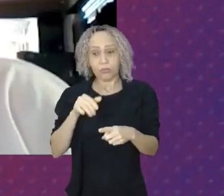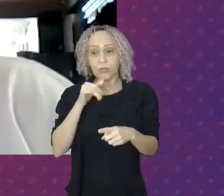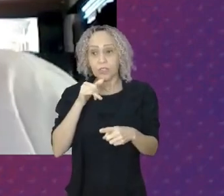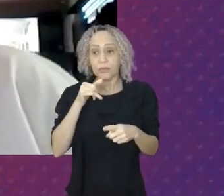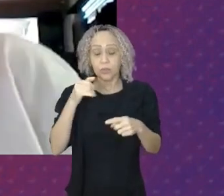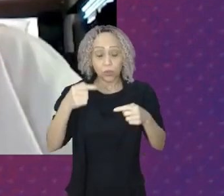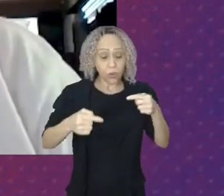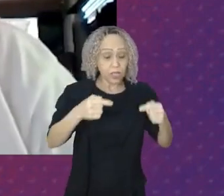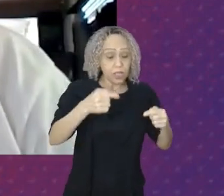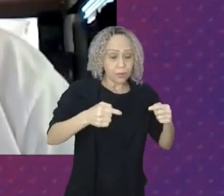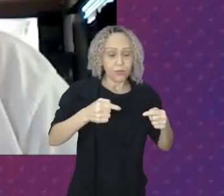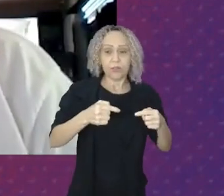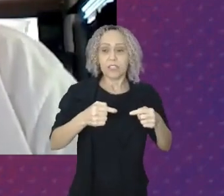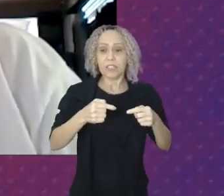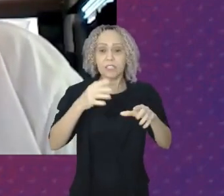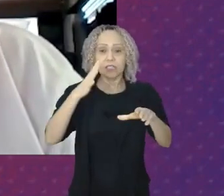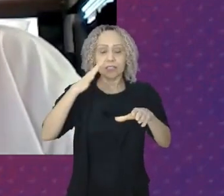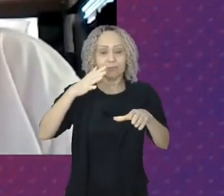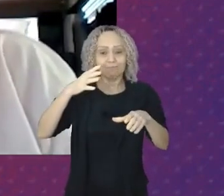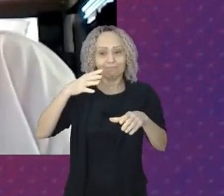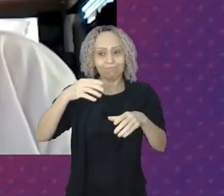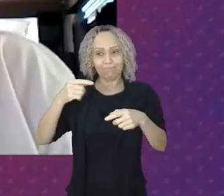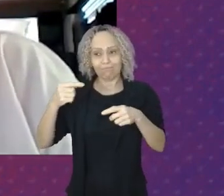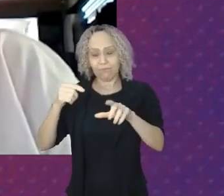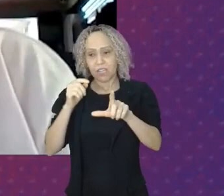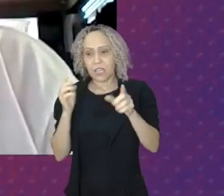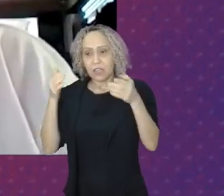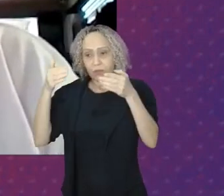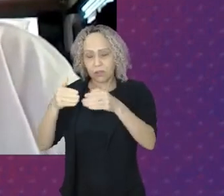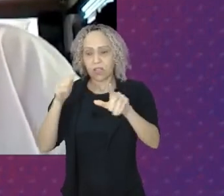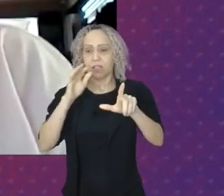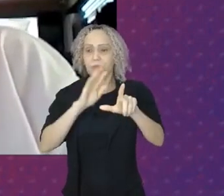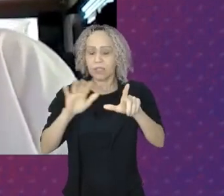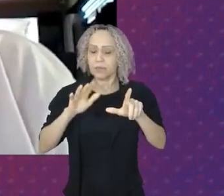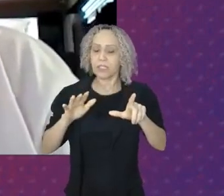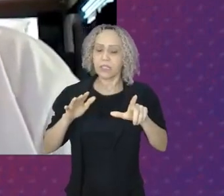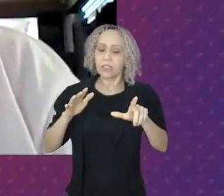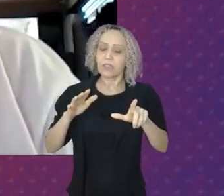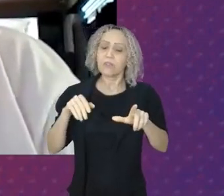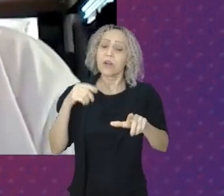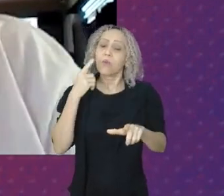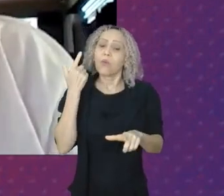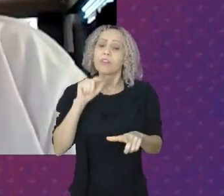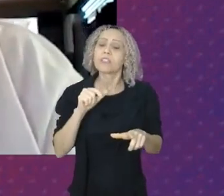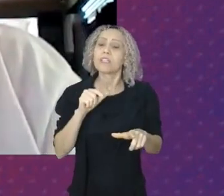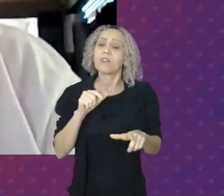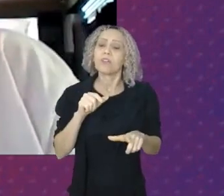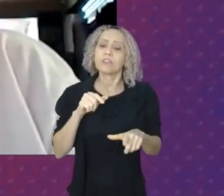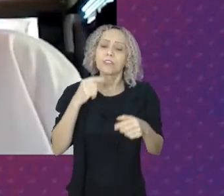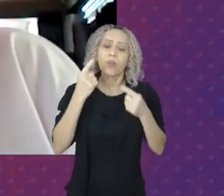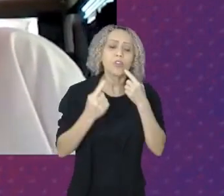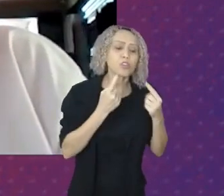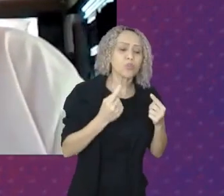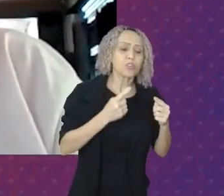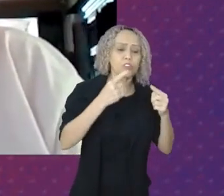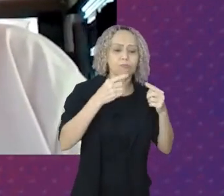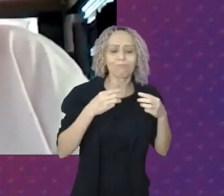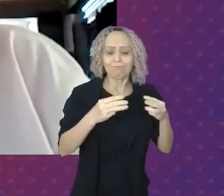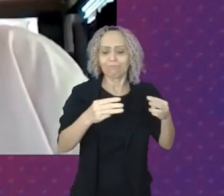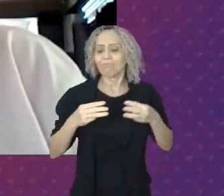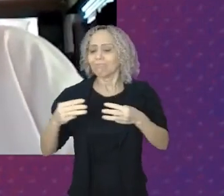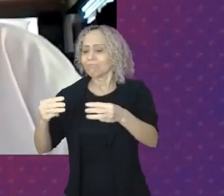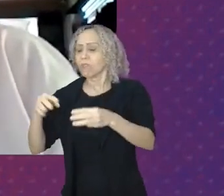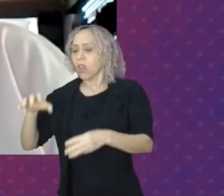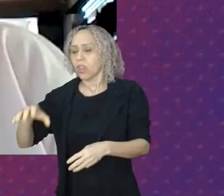as pastas do MEC. Enquanto nós estivermos ainda insistindo que a educação não é lugar de se